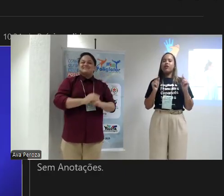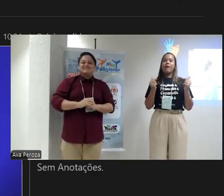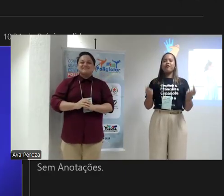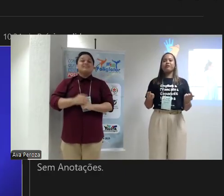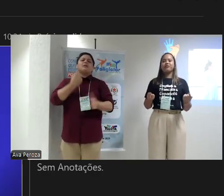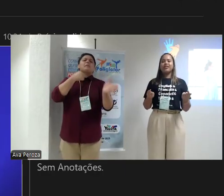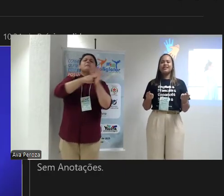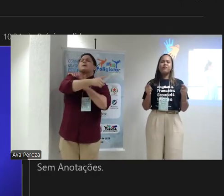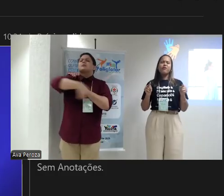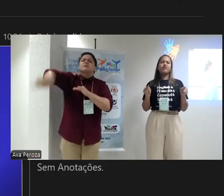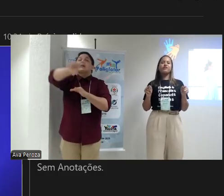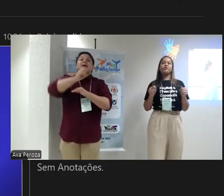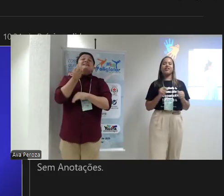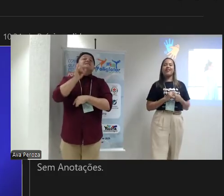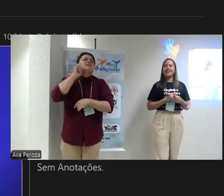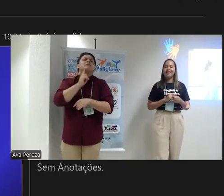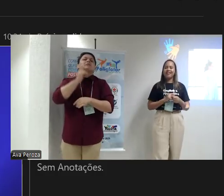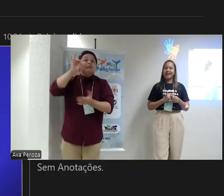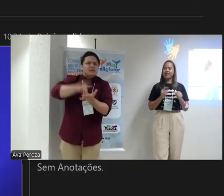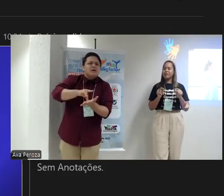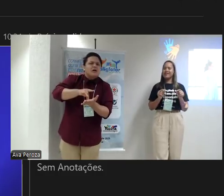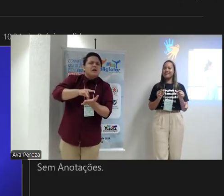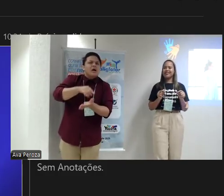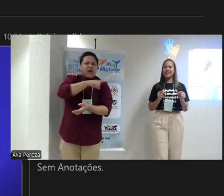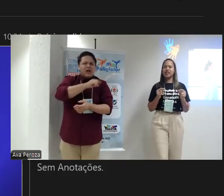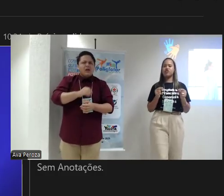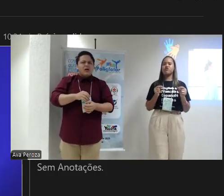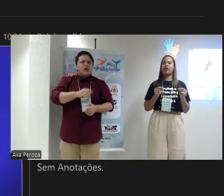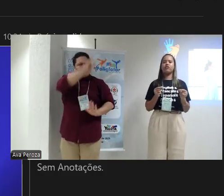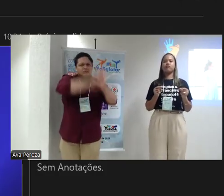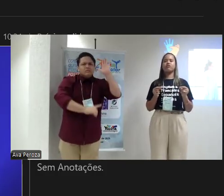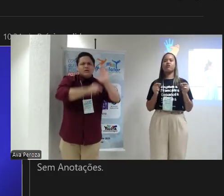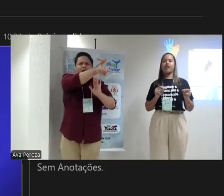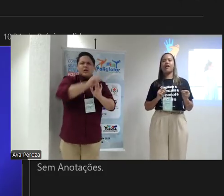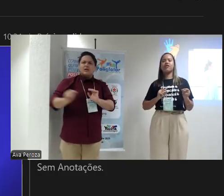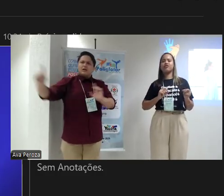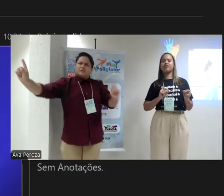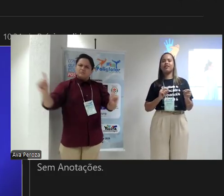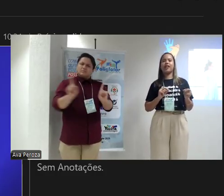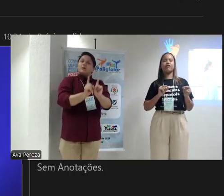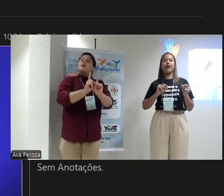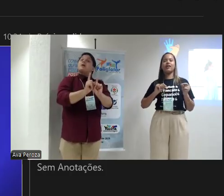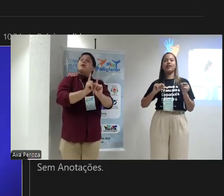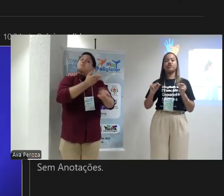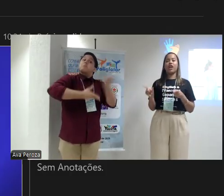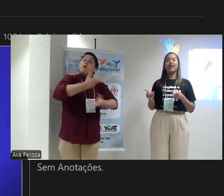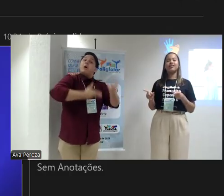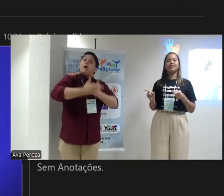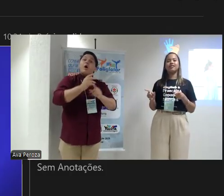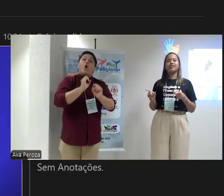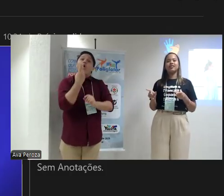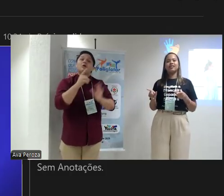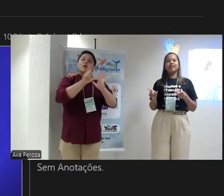eu lhe pergunto, se minha mãe fosse surda, ela não merecia ter esse atendimento de qualidade? Ela ficaria ali